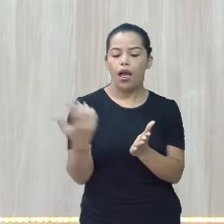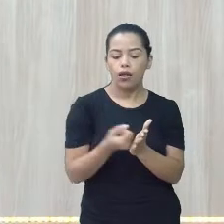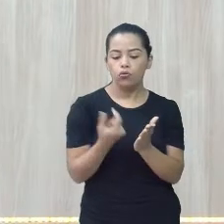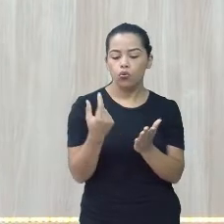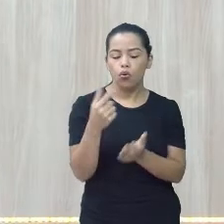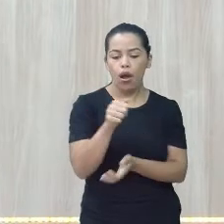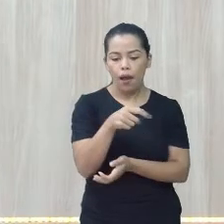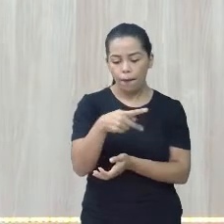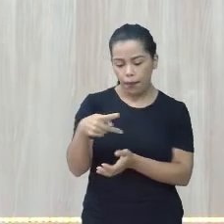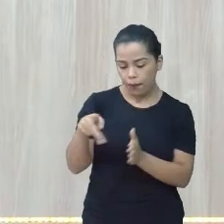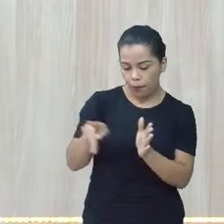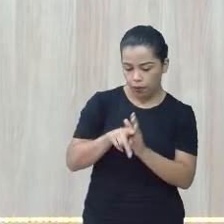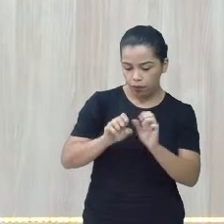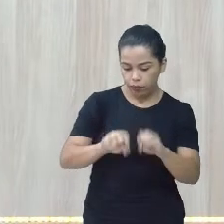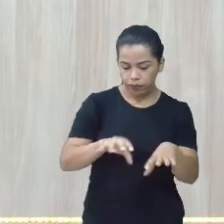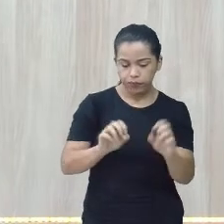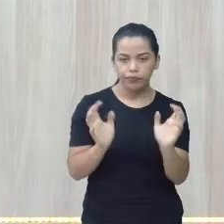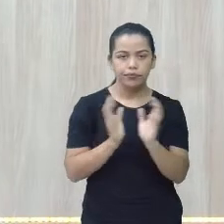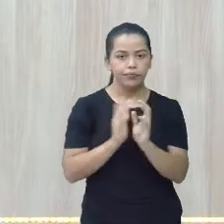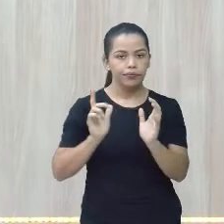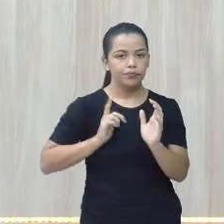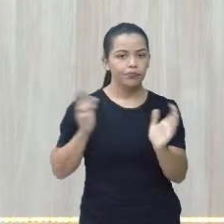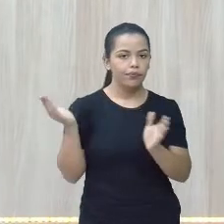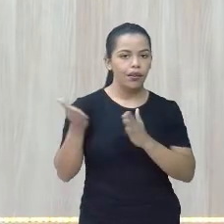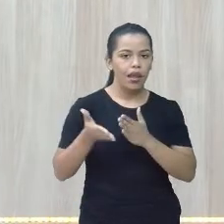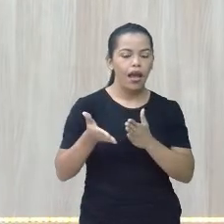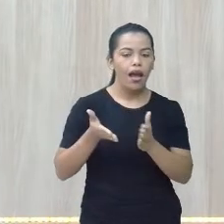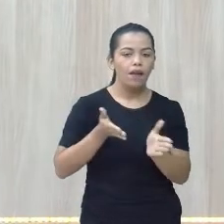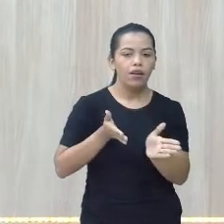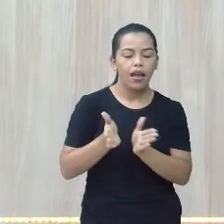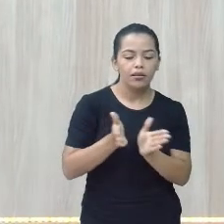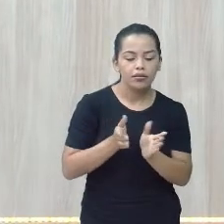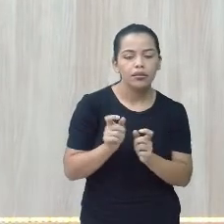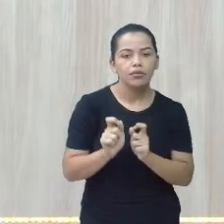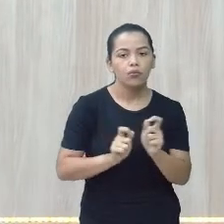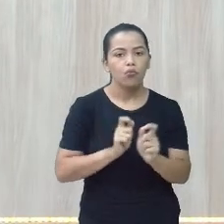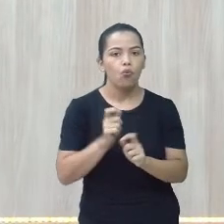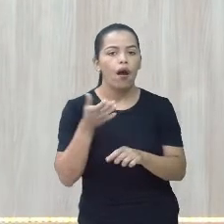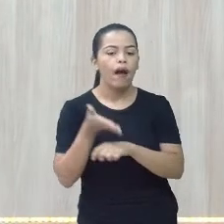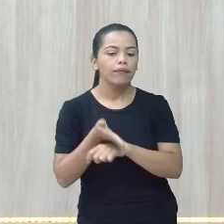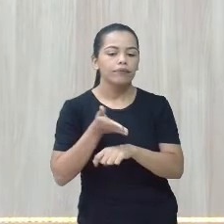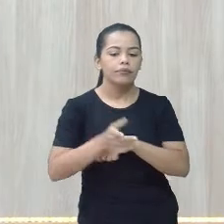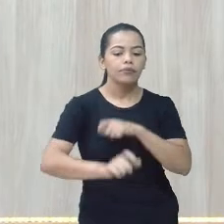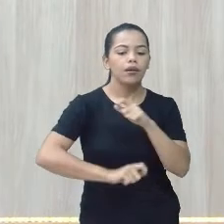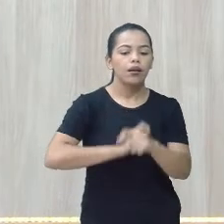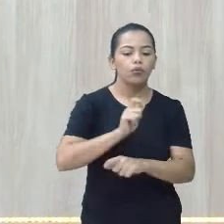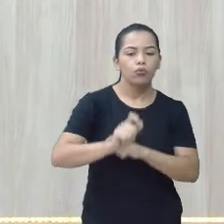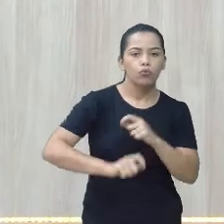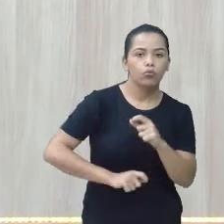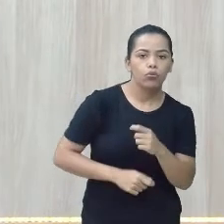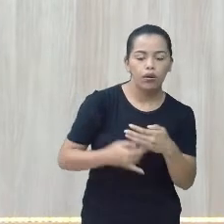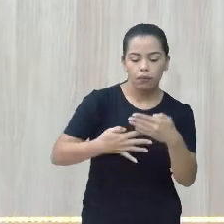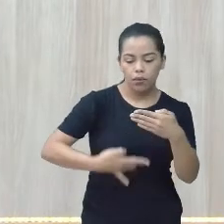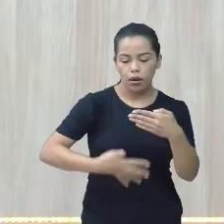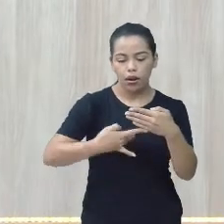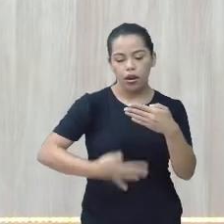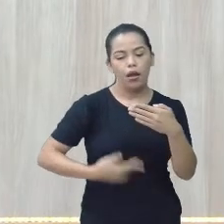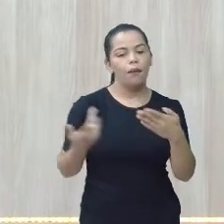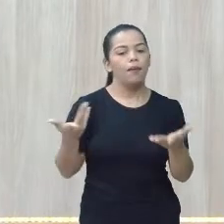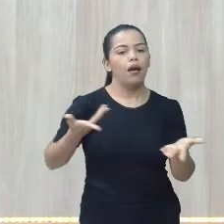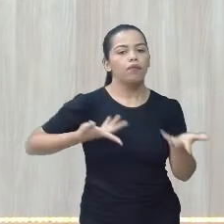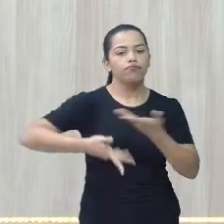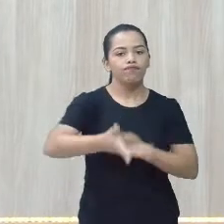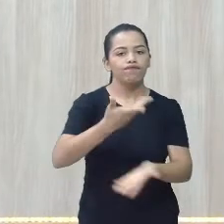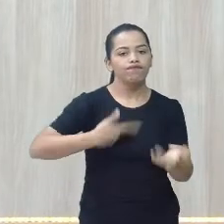ao chat para fazer a comunicação ao vivo, enquanto a nossa aula está aqui acontecendo. Então, vai lá, baixa o aplicativo